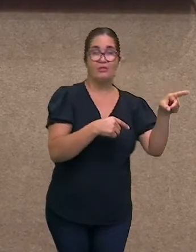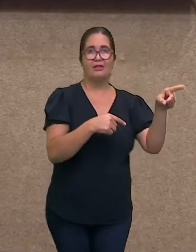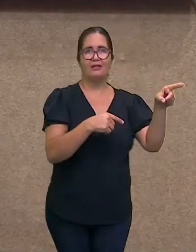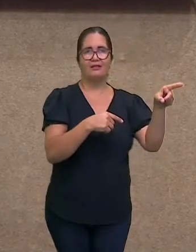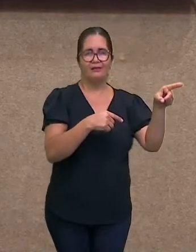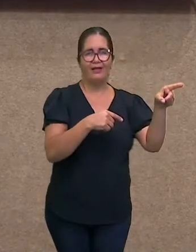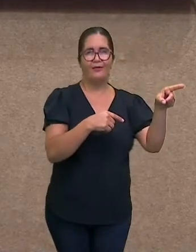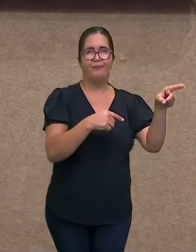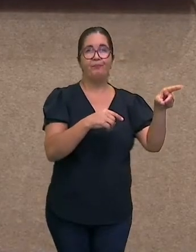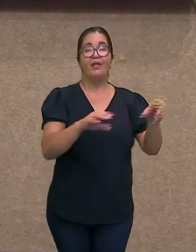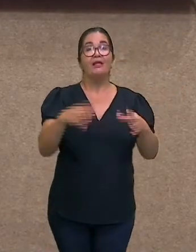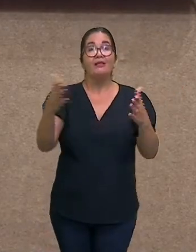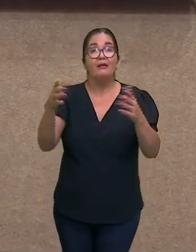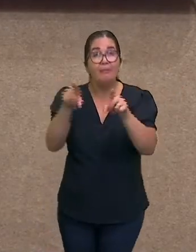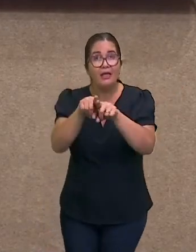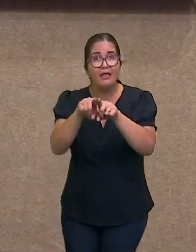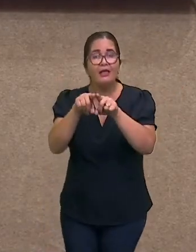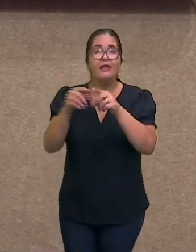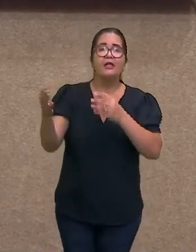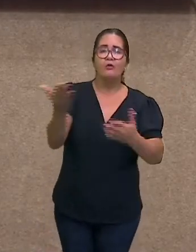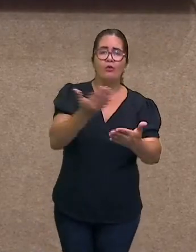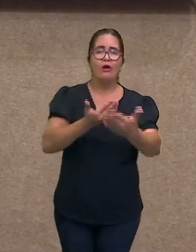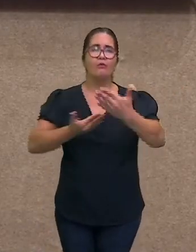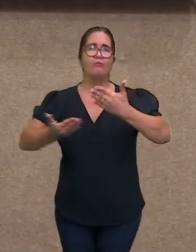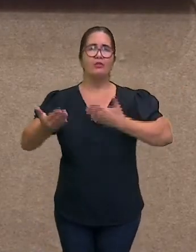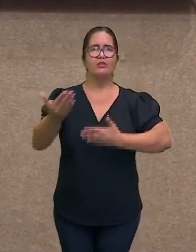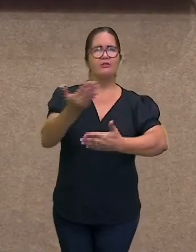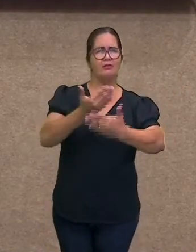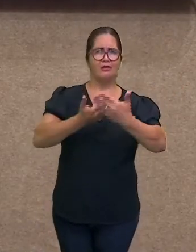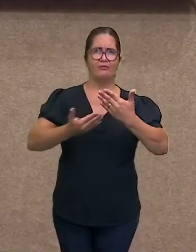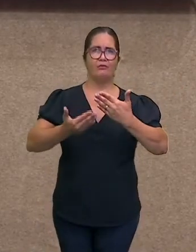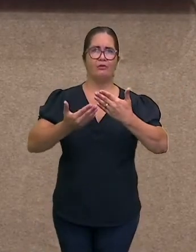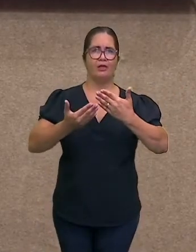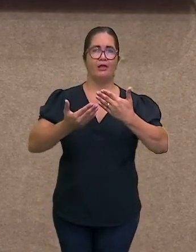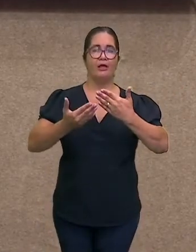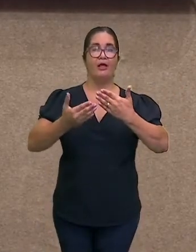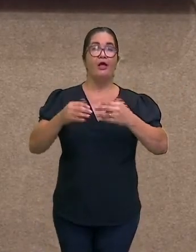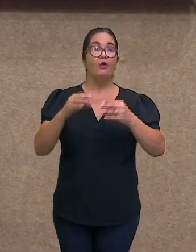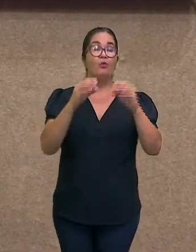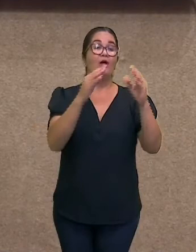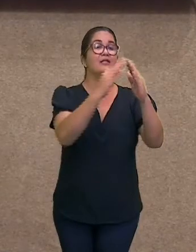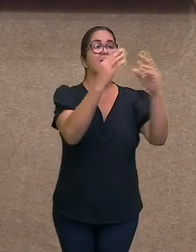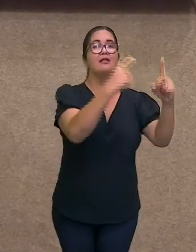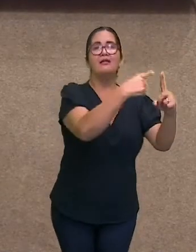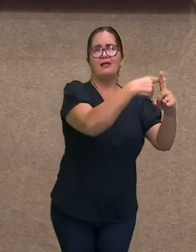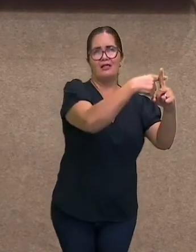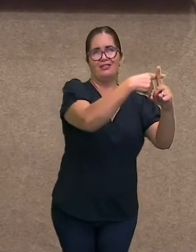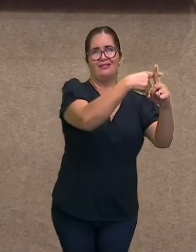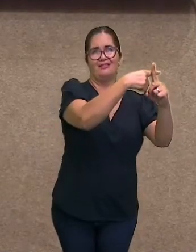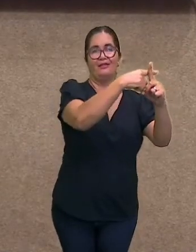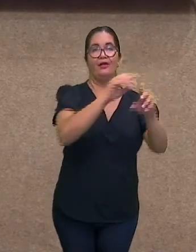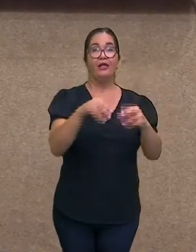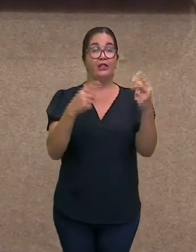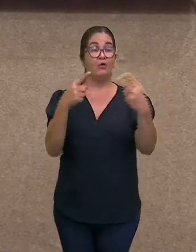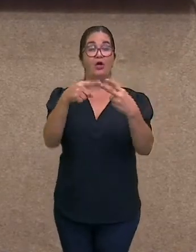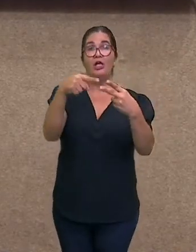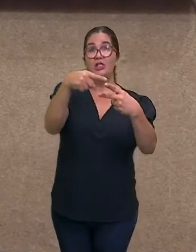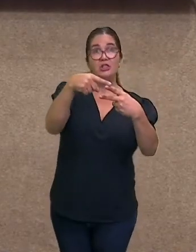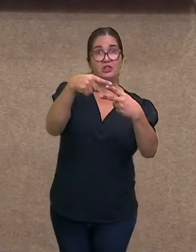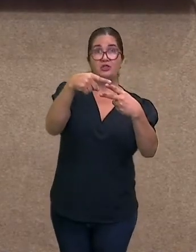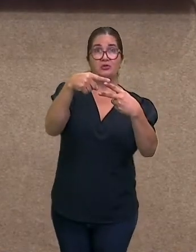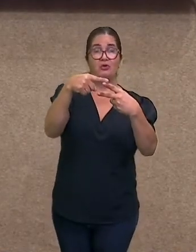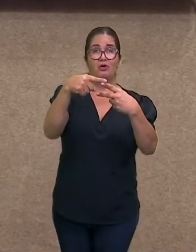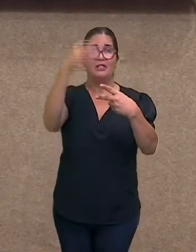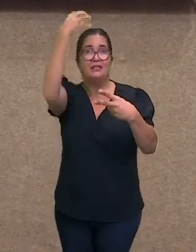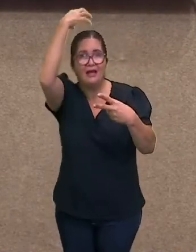sem nenhuma constituição. Então, não tinha nenhuma lei escrita. Então, eles governavam sendo o poder